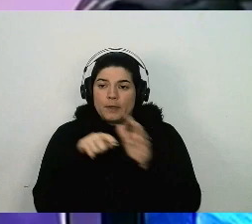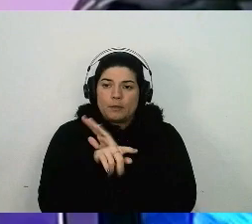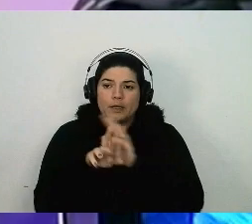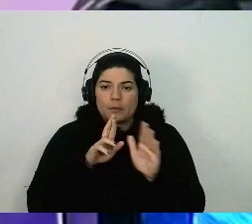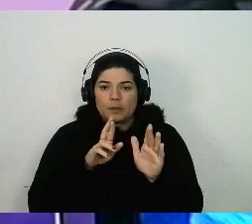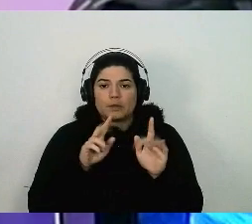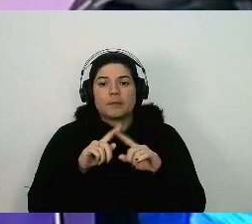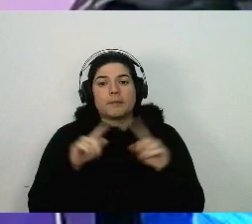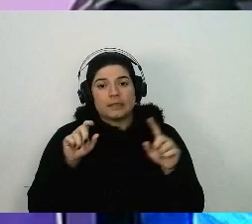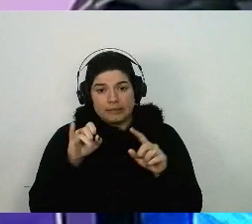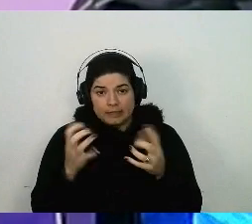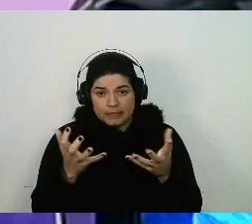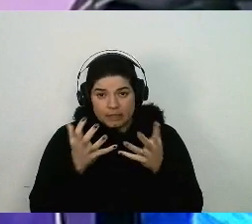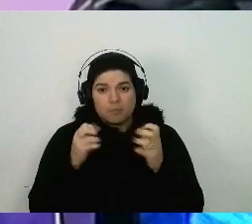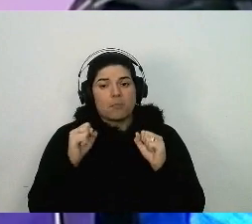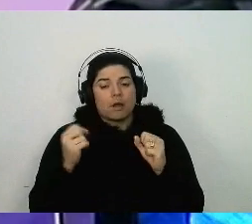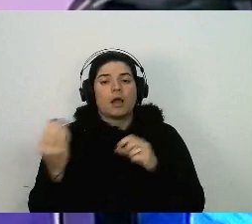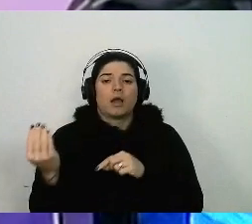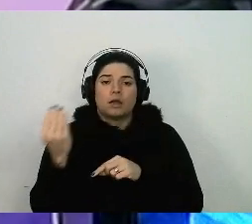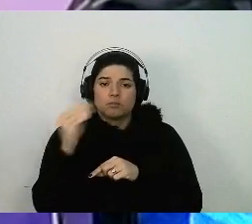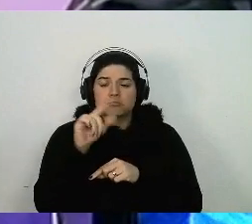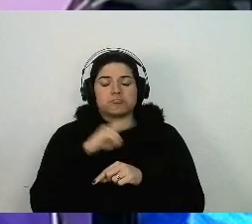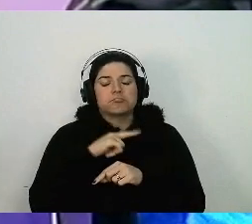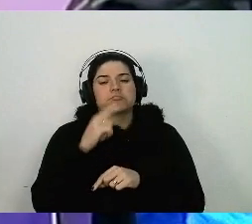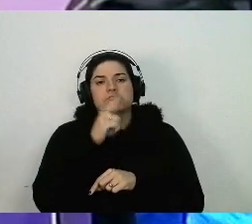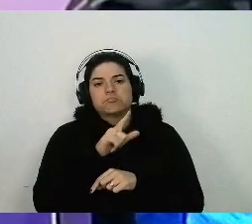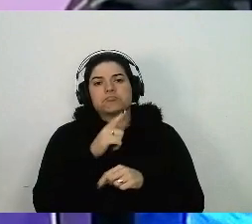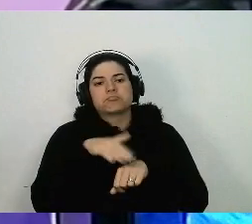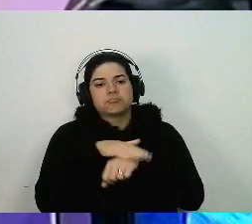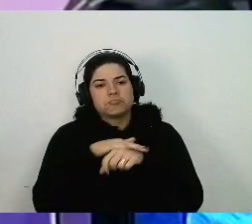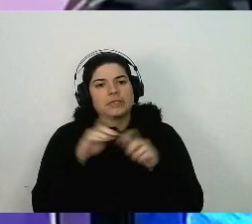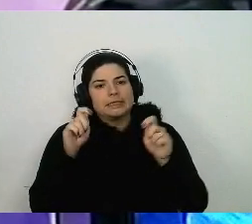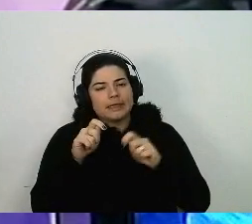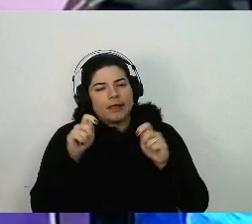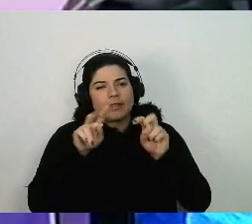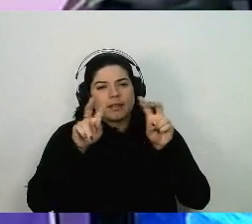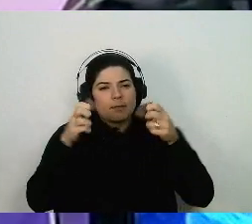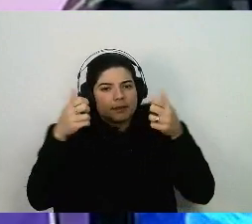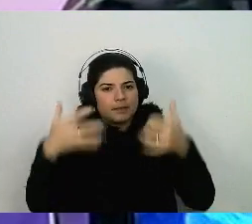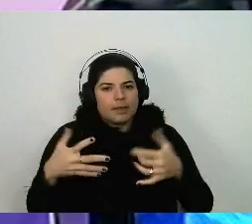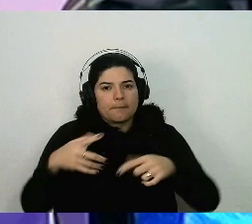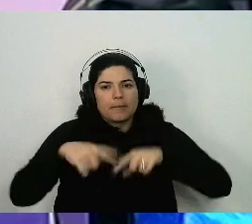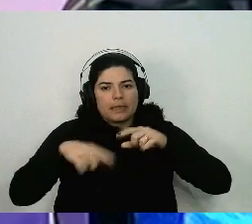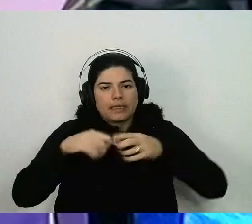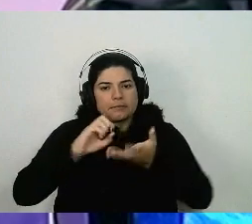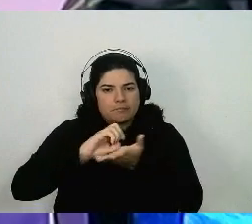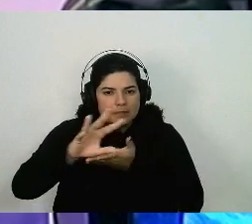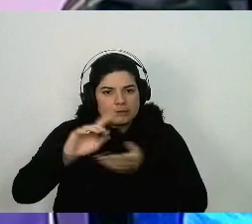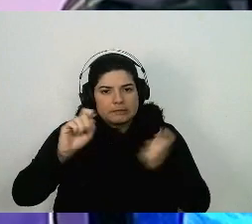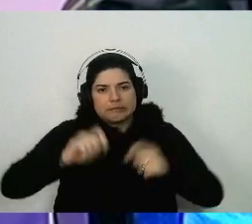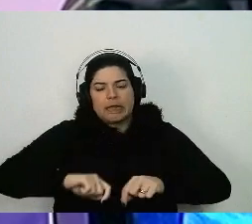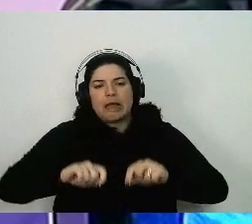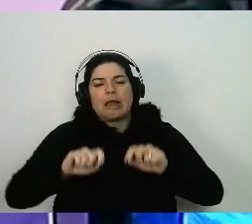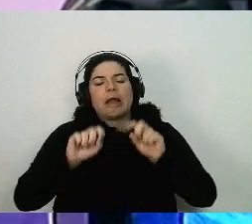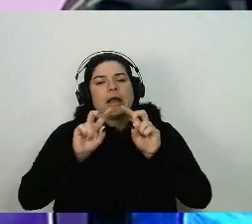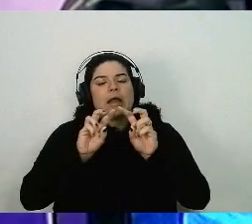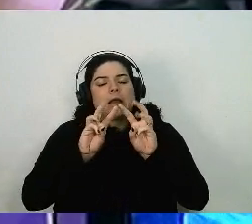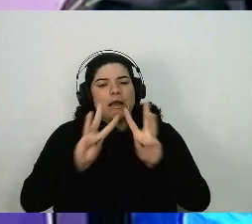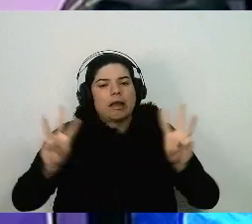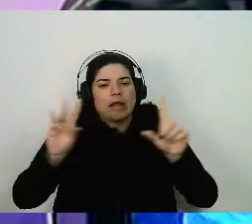quiser pode me adicionar lá, que eu vou ter o maior prazer de conversar, falar sobre, passar material, passar links, né,